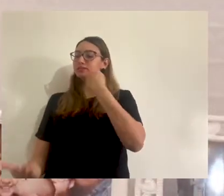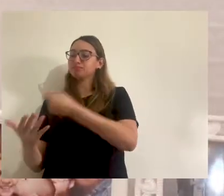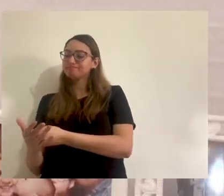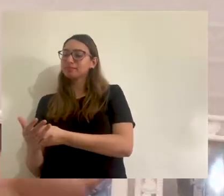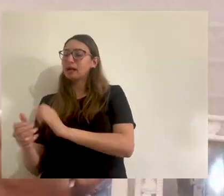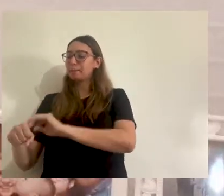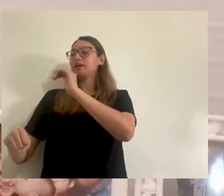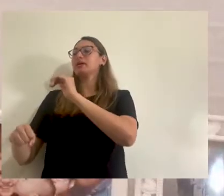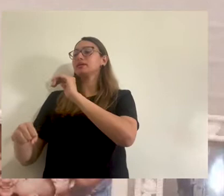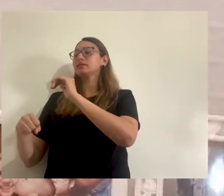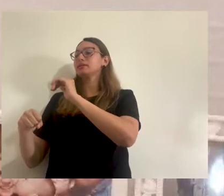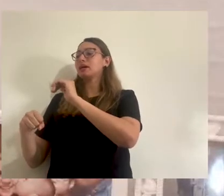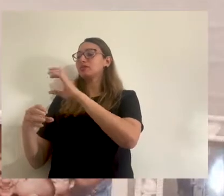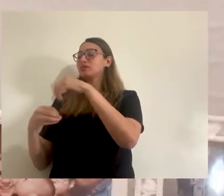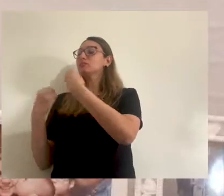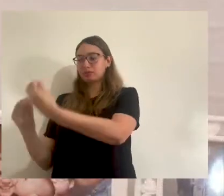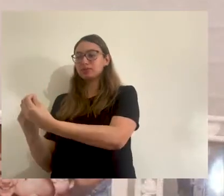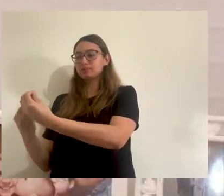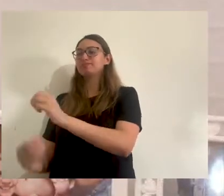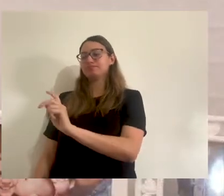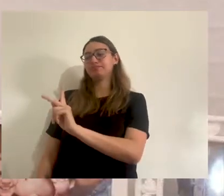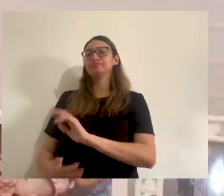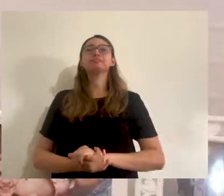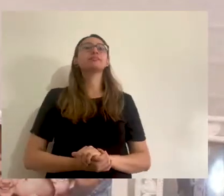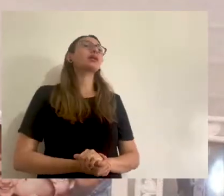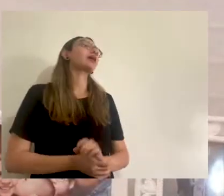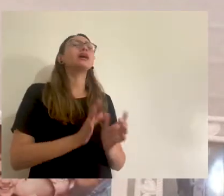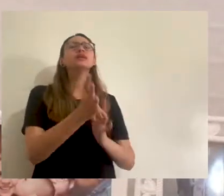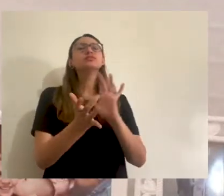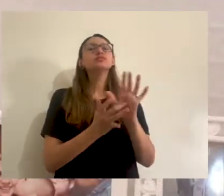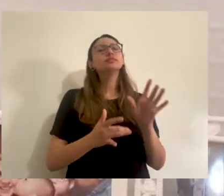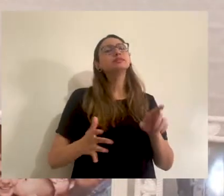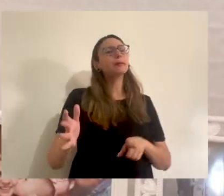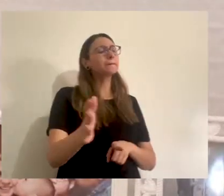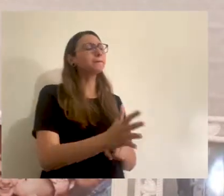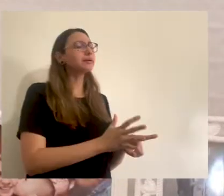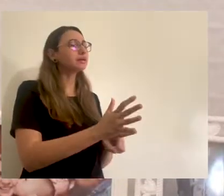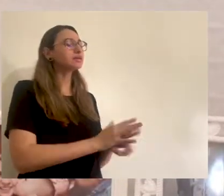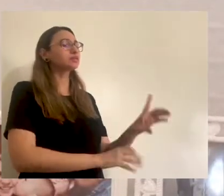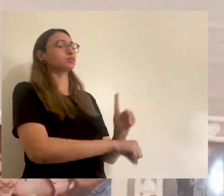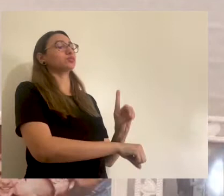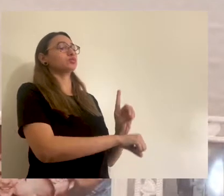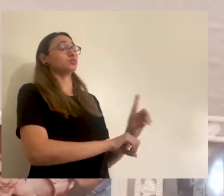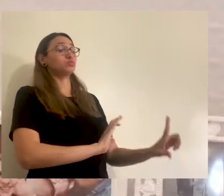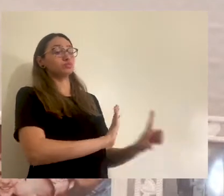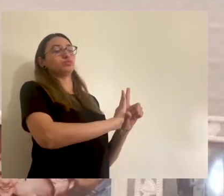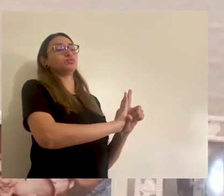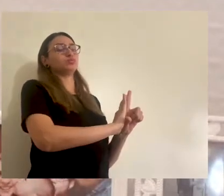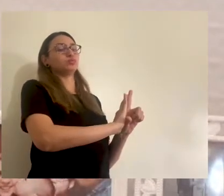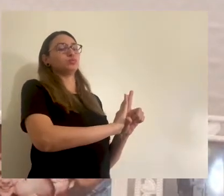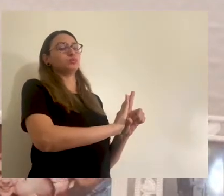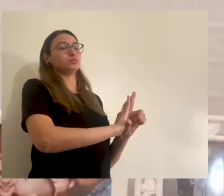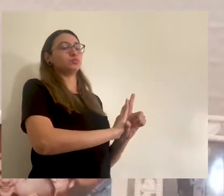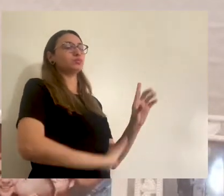extra, eu vou pagar. E aí Jesus faz a seguinte pergunta para aqueles doutores da lei, aqueles